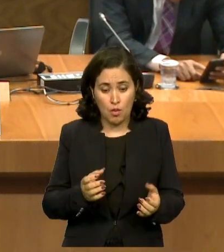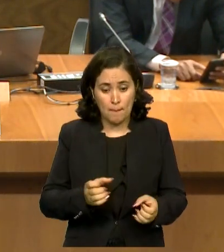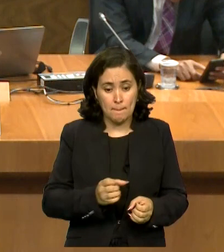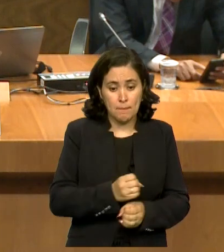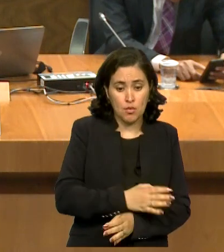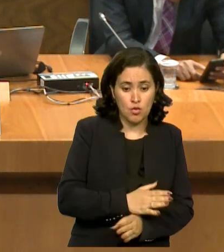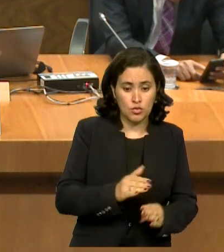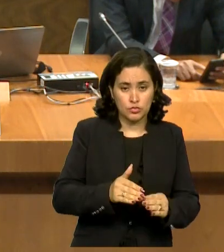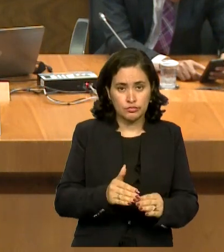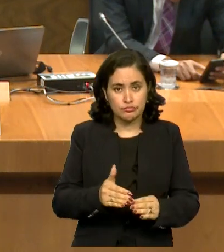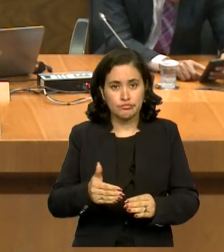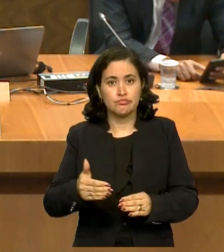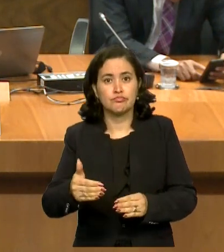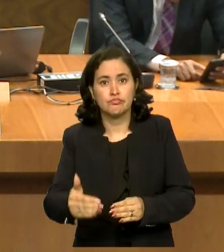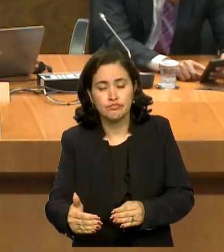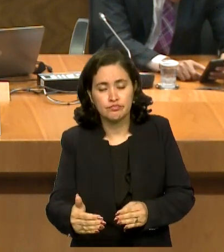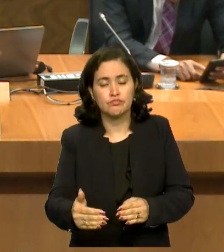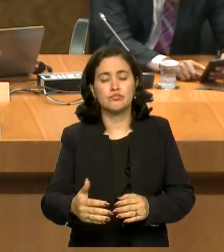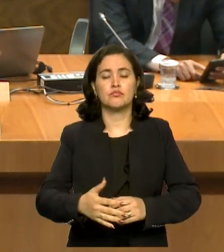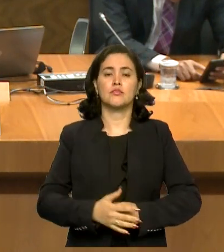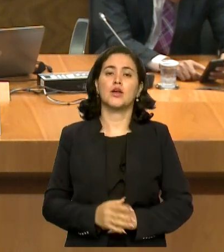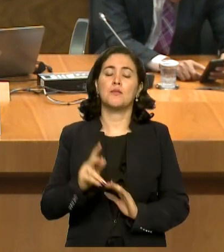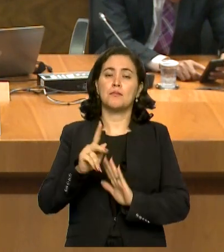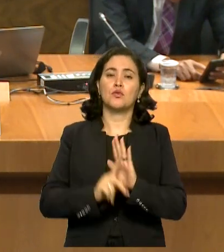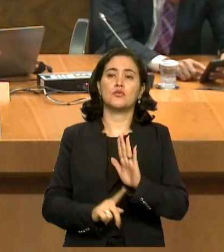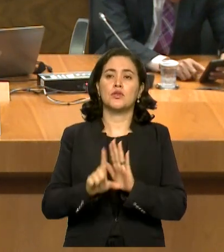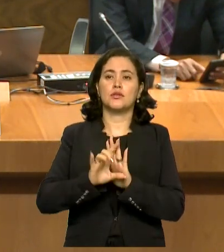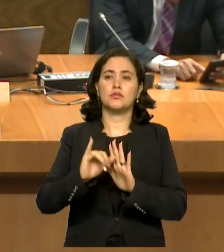presente sessão, o projeto de lei número